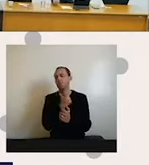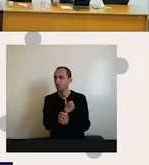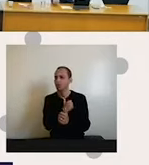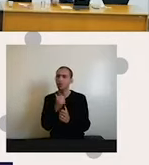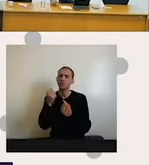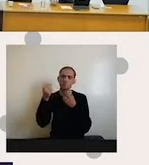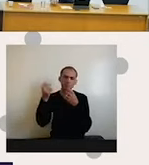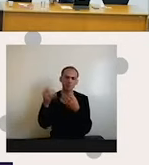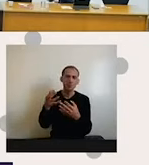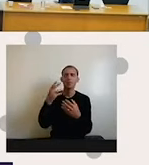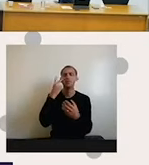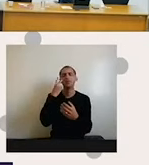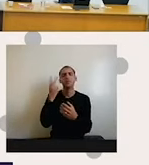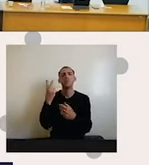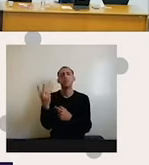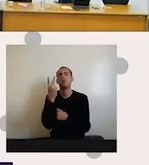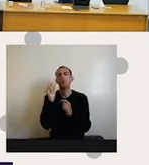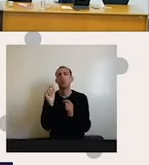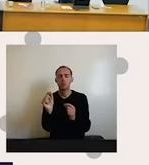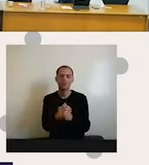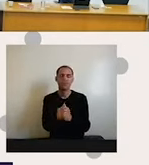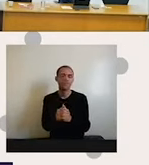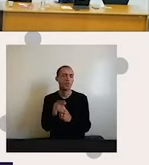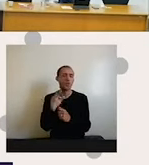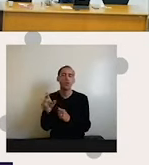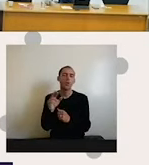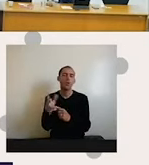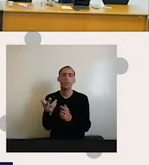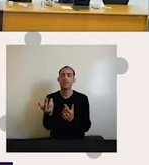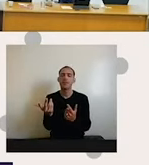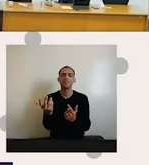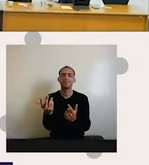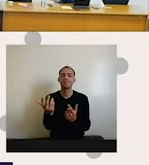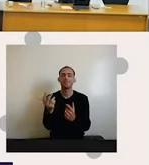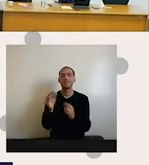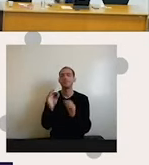Não é numa anamnese simples, então, né,